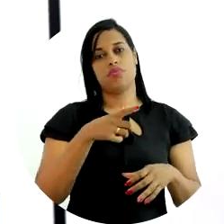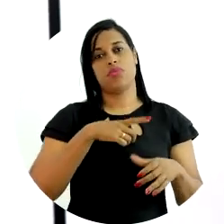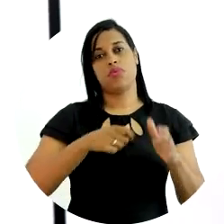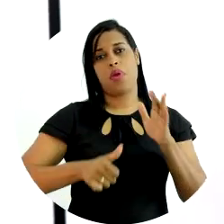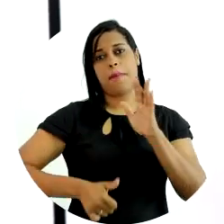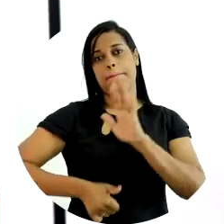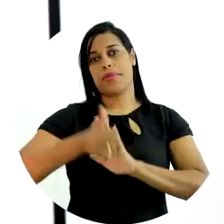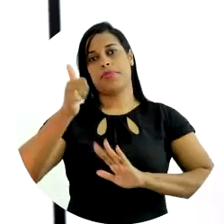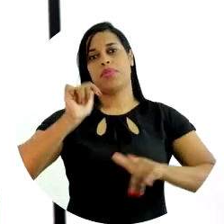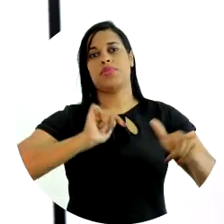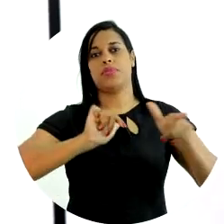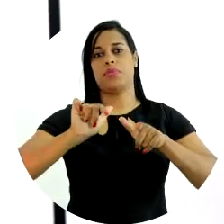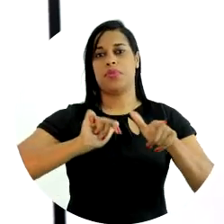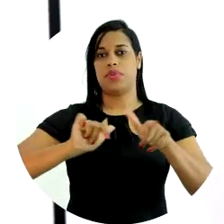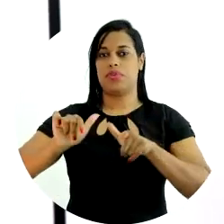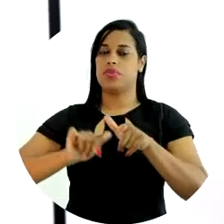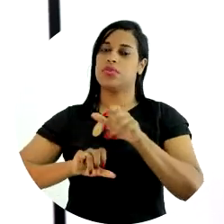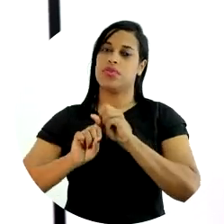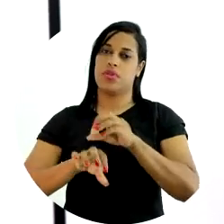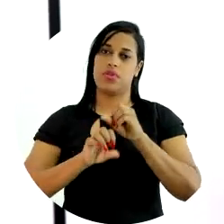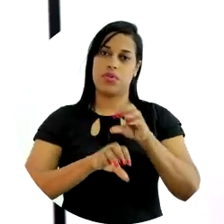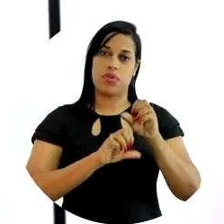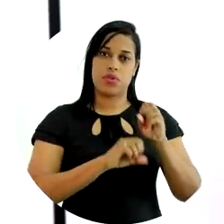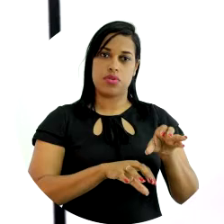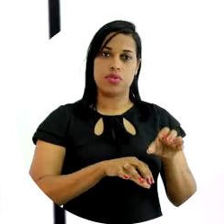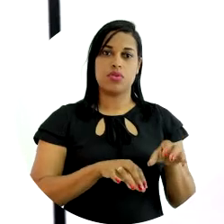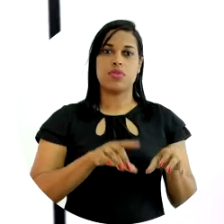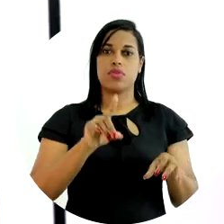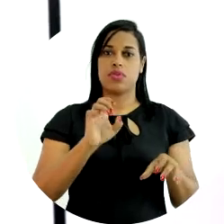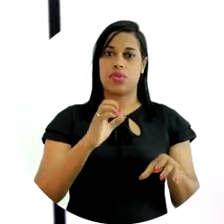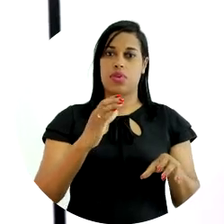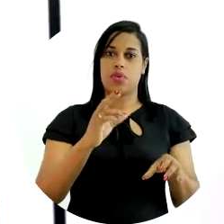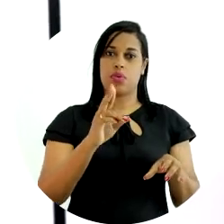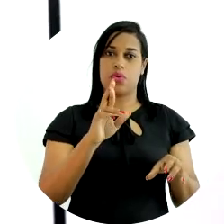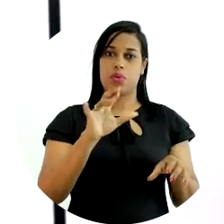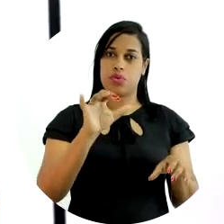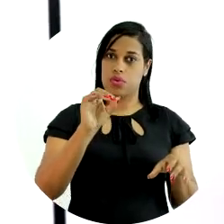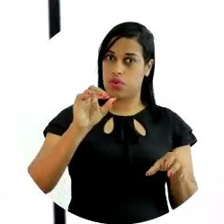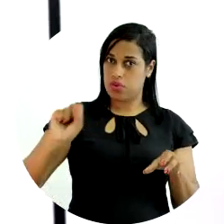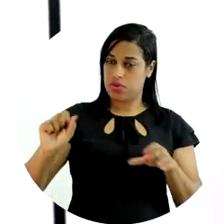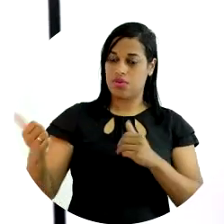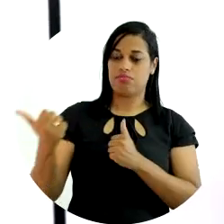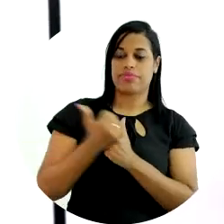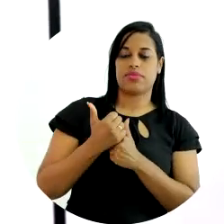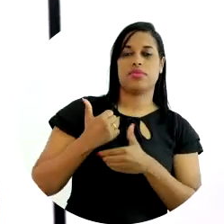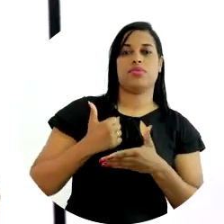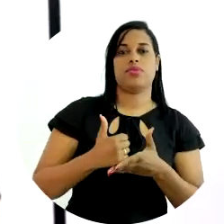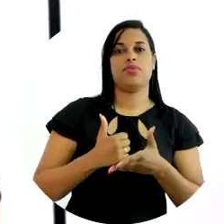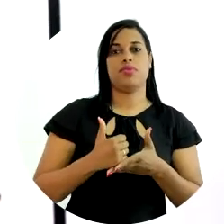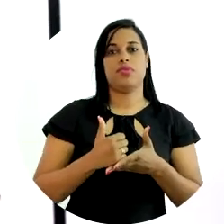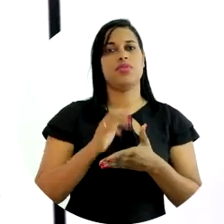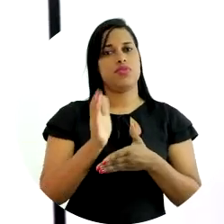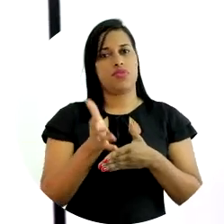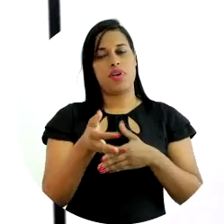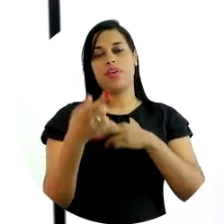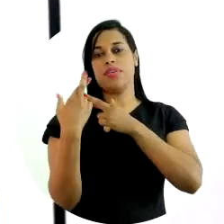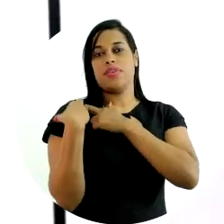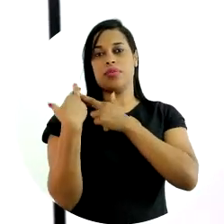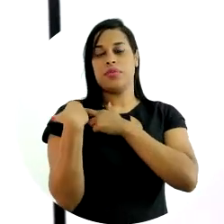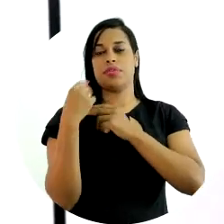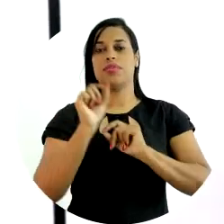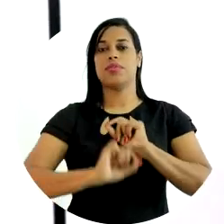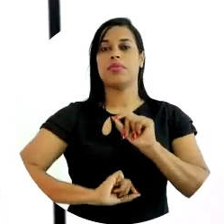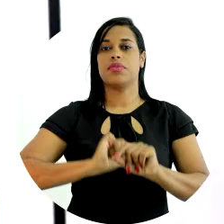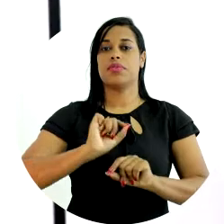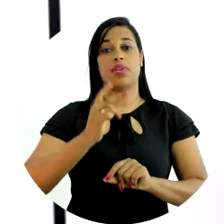os primeiros trabalhadores em educação, que a gente pode dizer, né, que eram os decuriões e os coadjutores. Os decuriões, eles